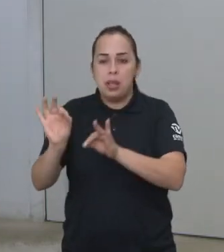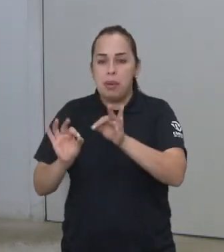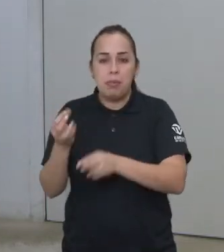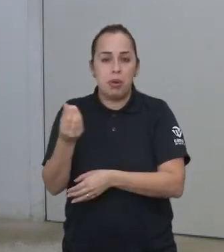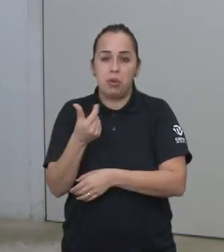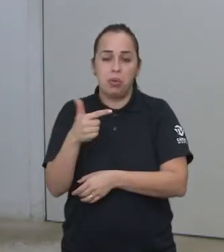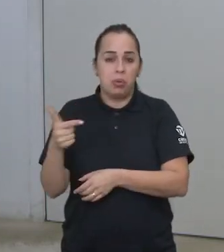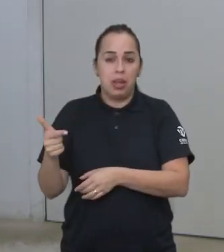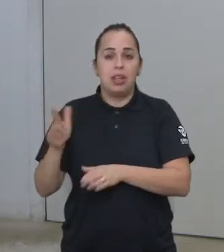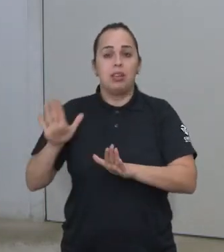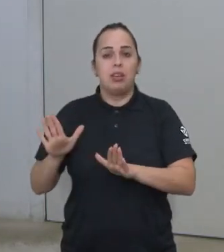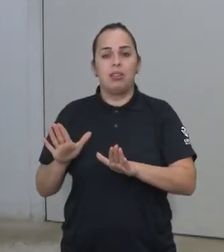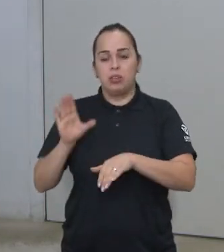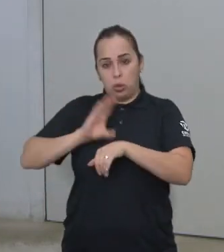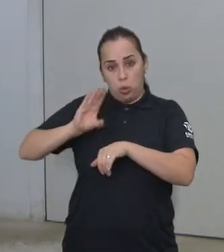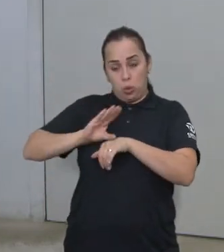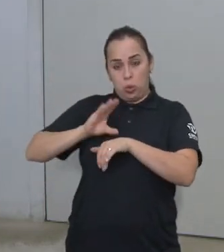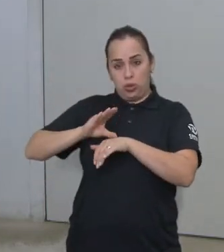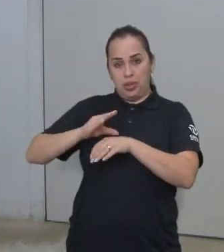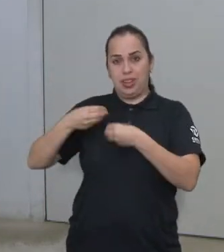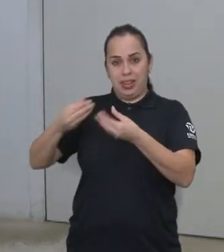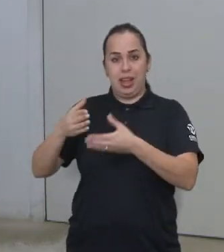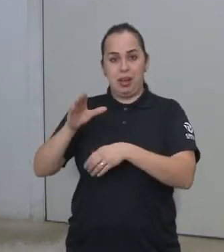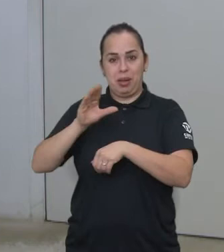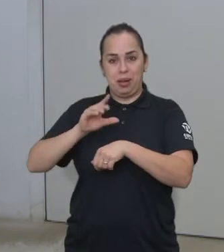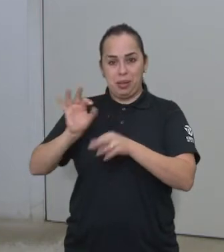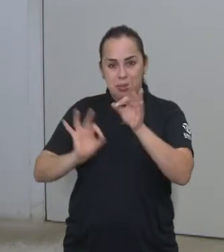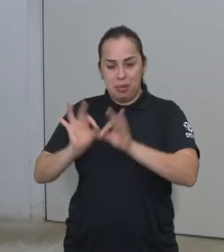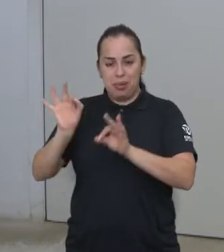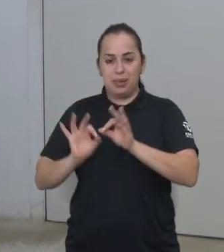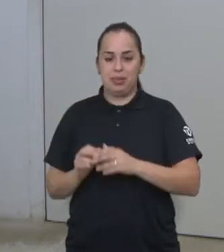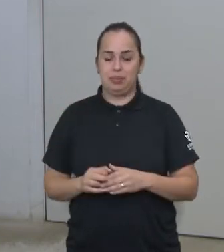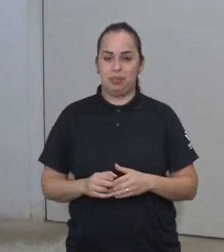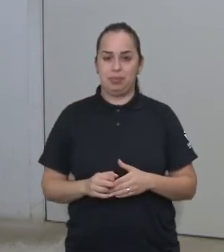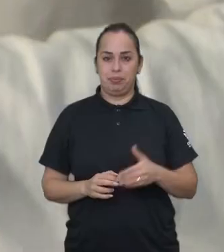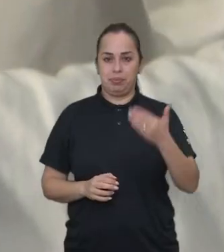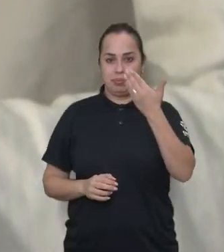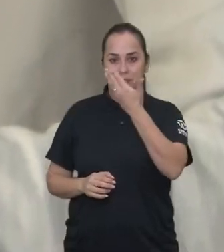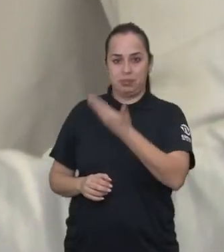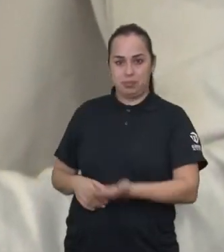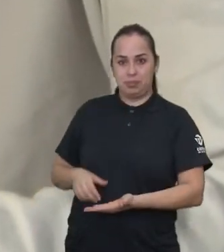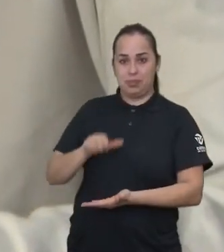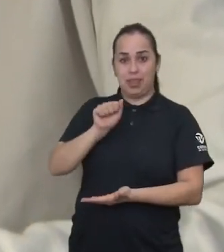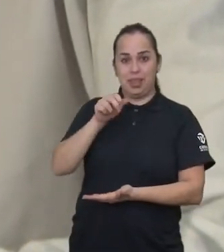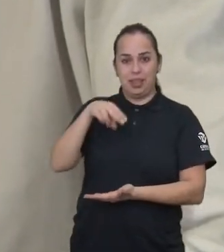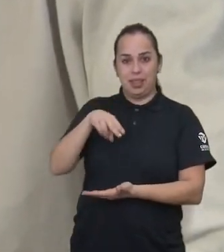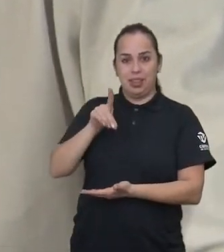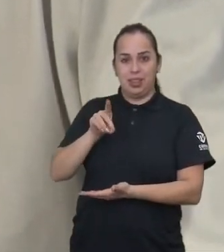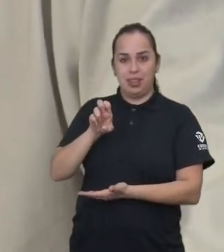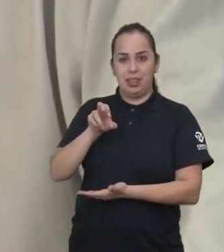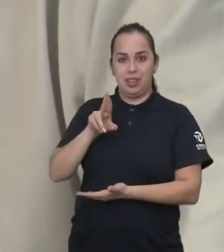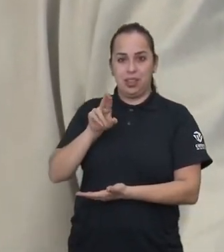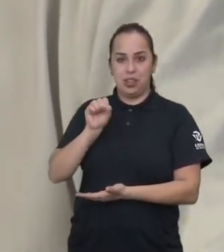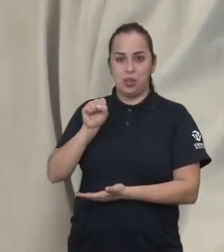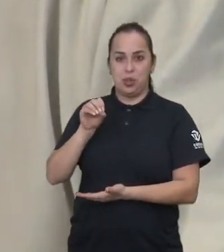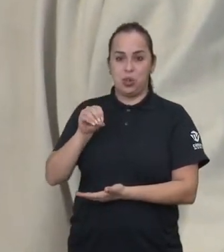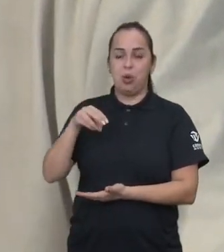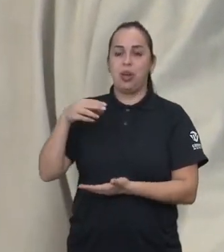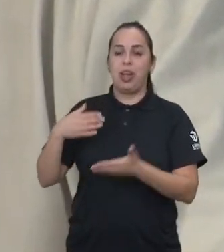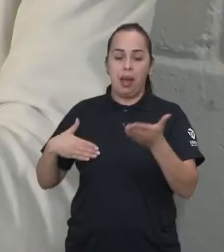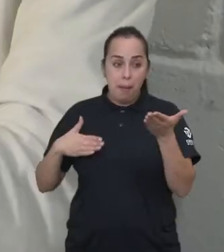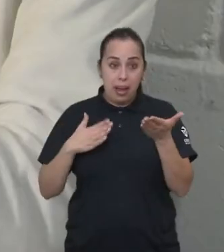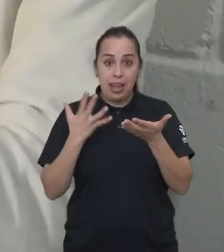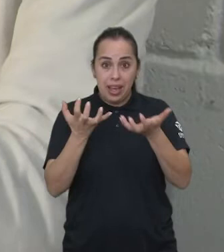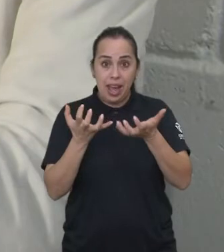consigam se preparar para as provas que eles querem nem para alcançar as oportunidades que eles tanto desejo O Anderson é um destes alunos ele quer